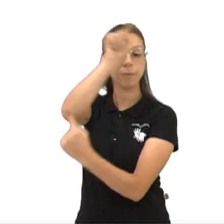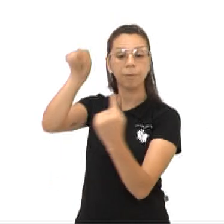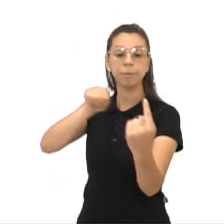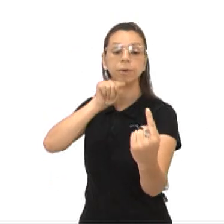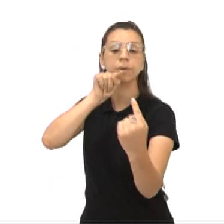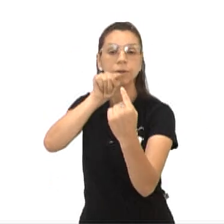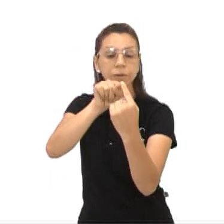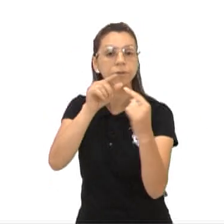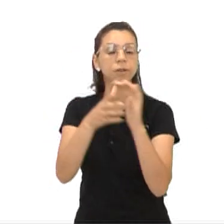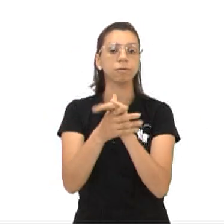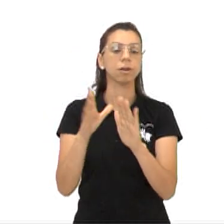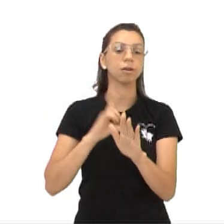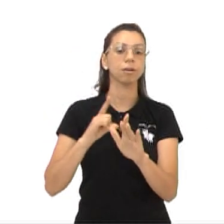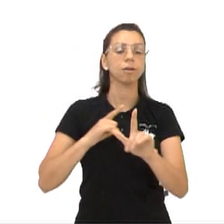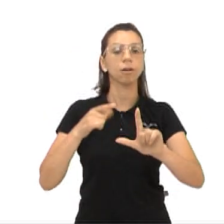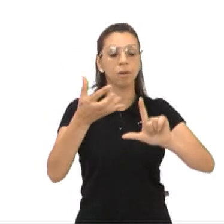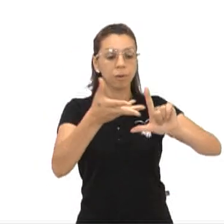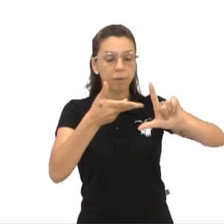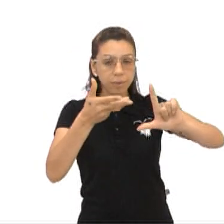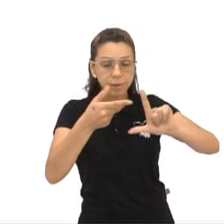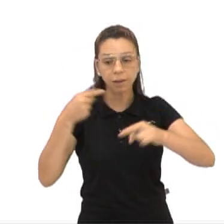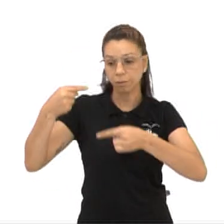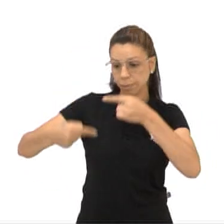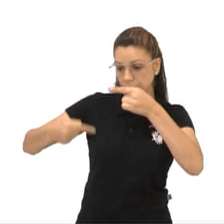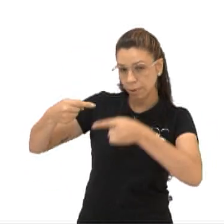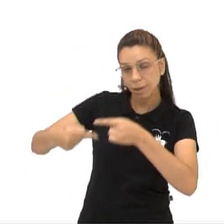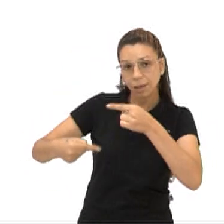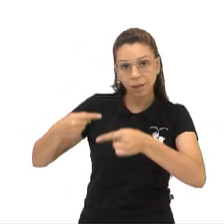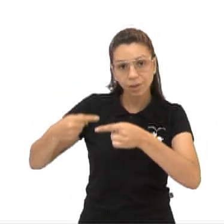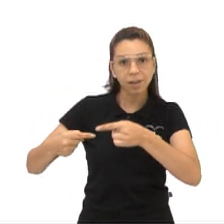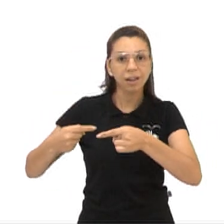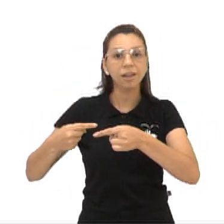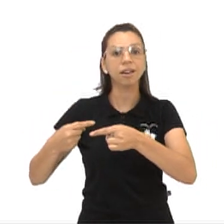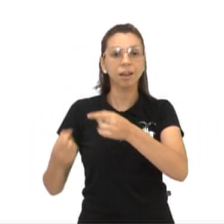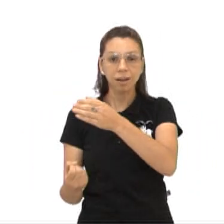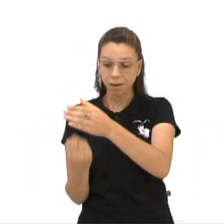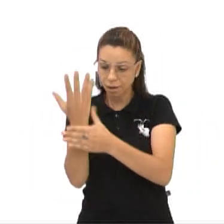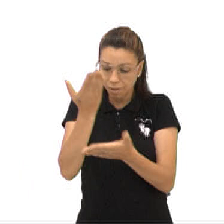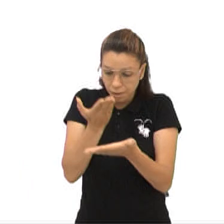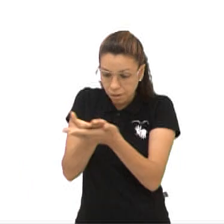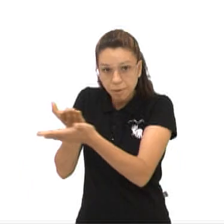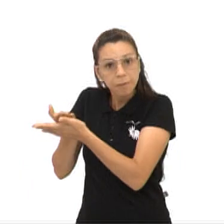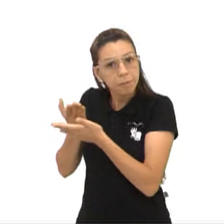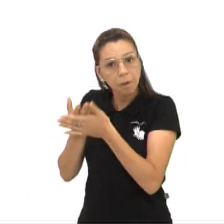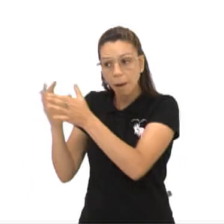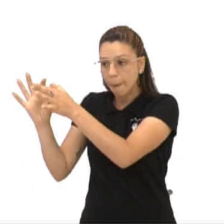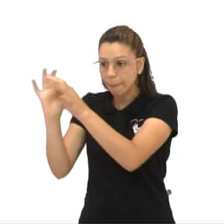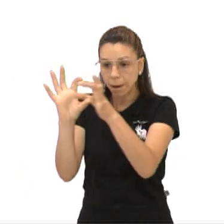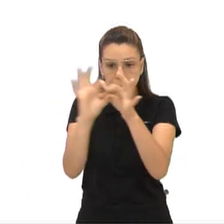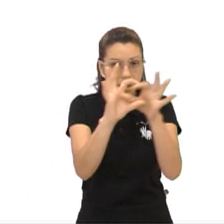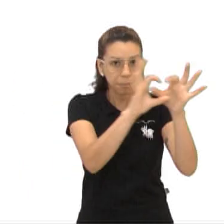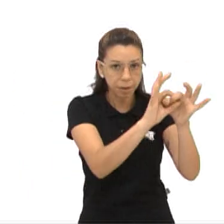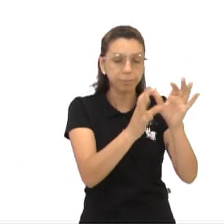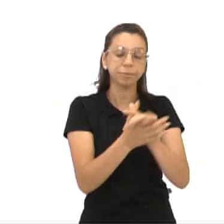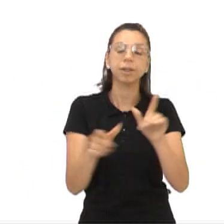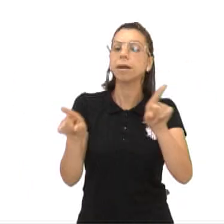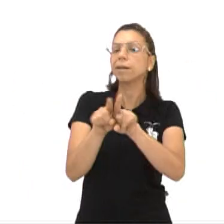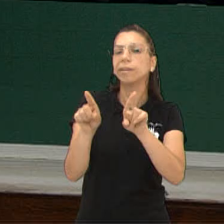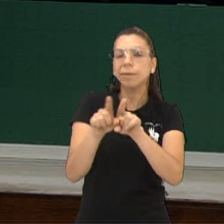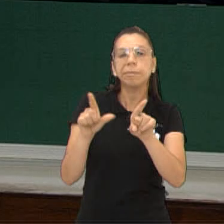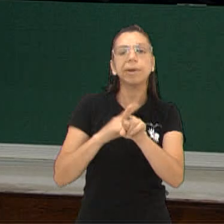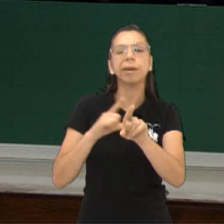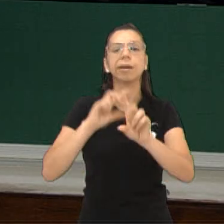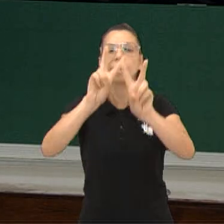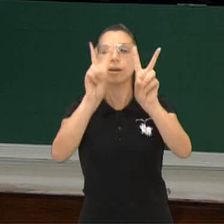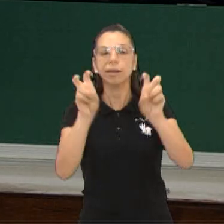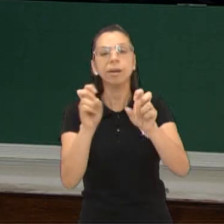integrar conhecimentos de estética, política e ecologia e praticar assuntos recorrentes no Enem. E a gente sempre trazia